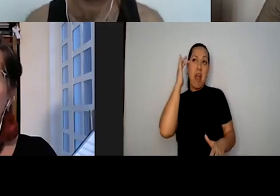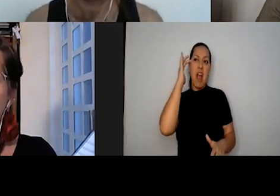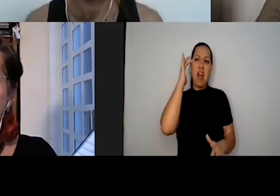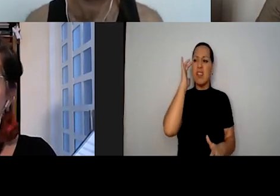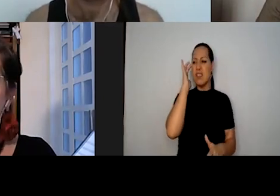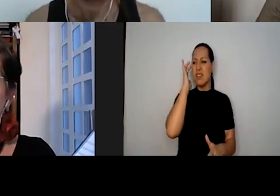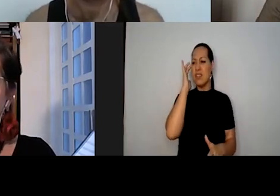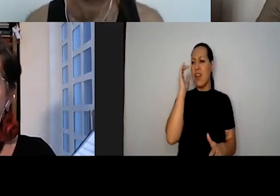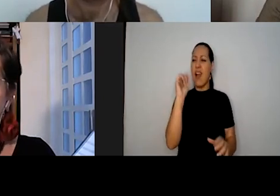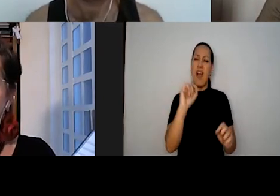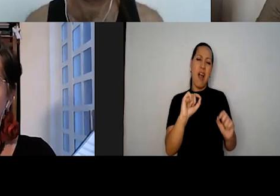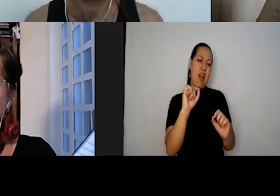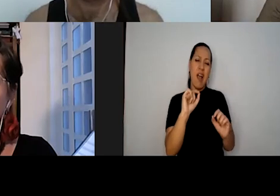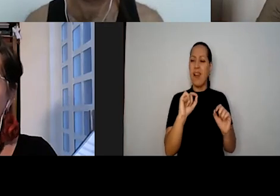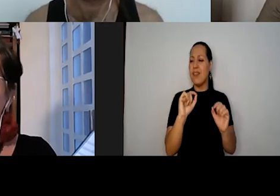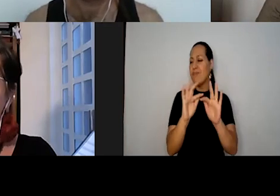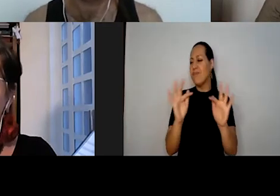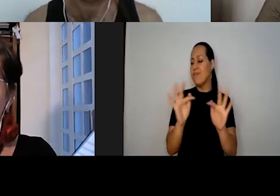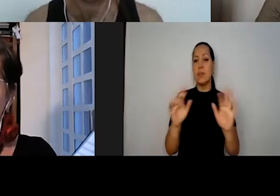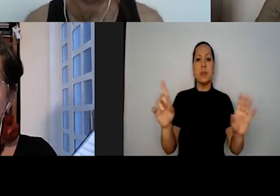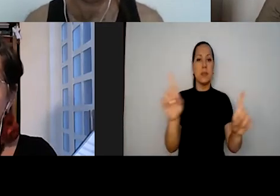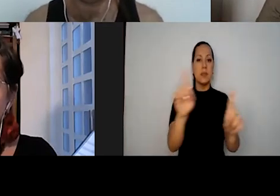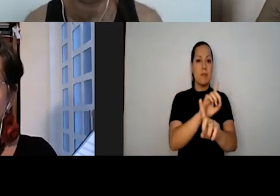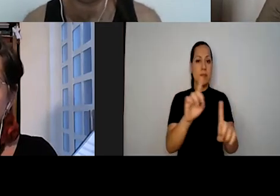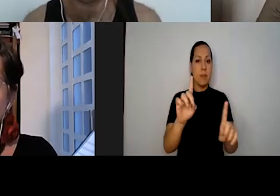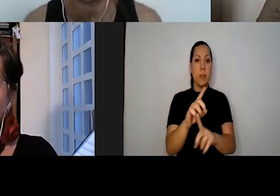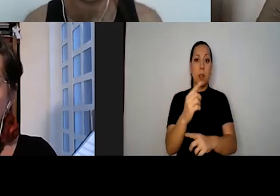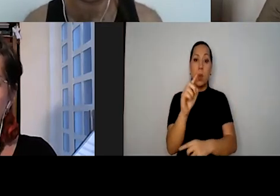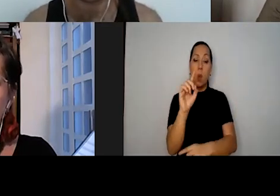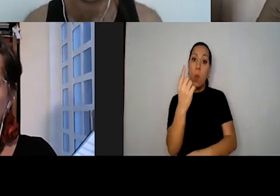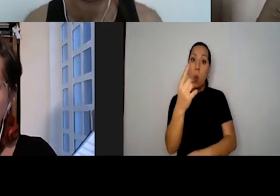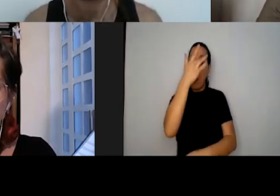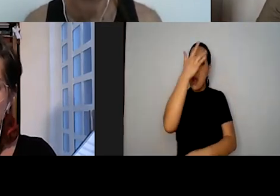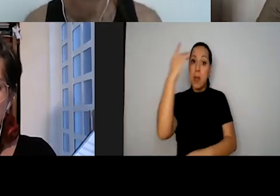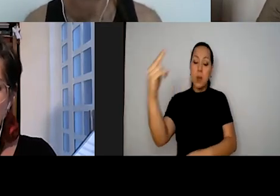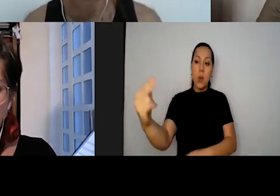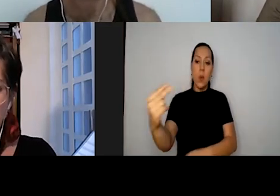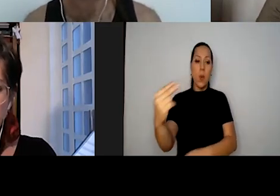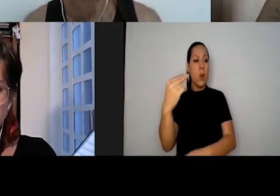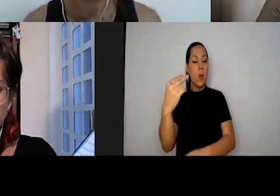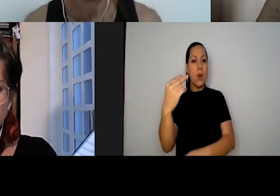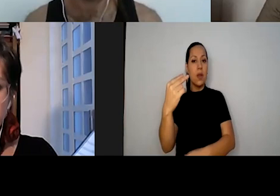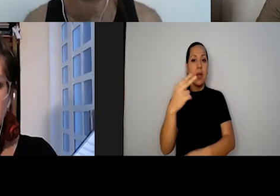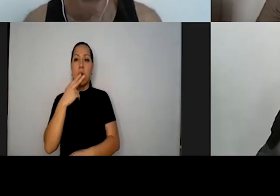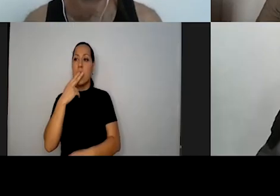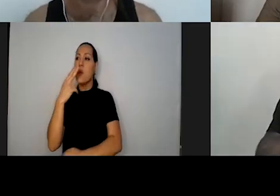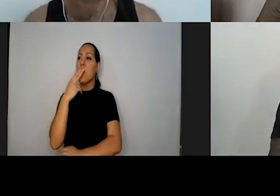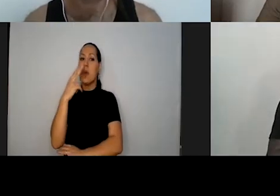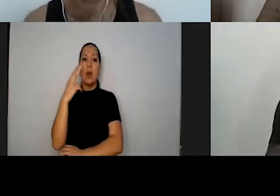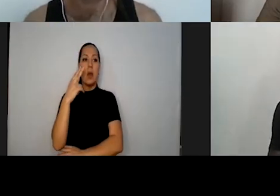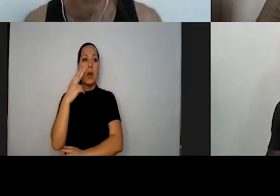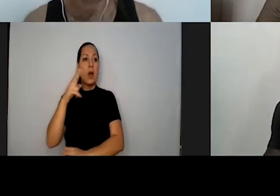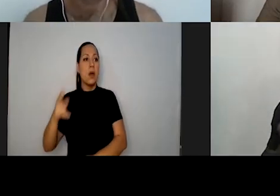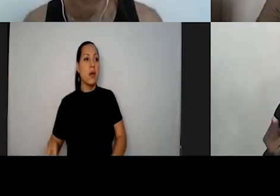mínimo, mas não é. Um olhar, alguém que para de fumar e olha